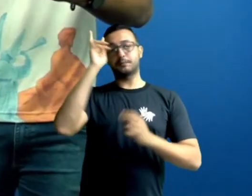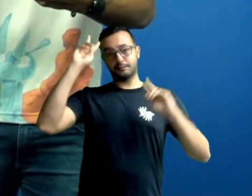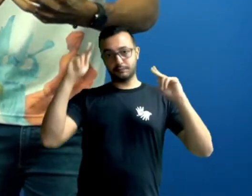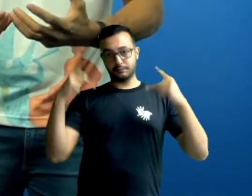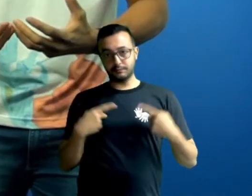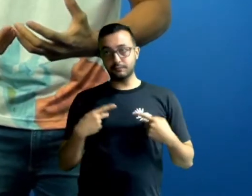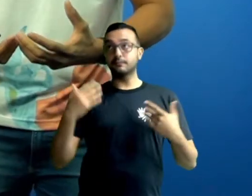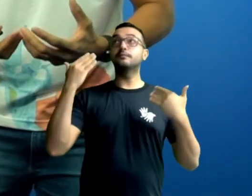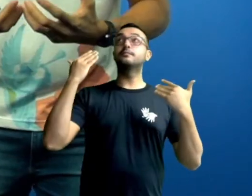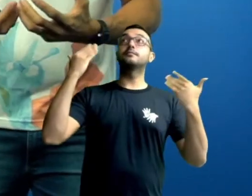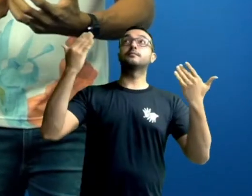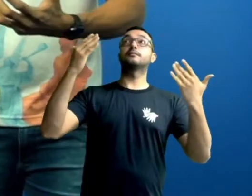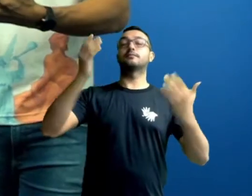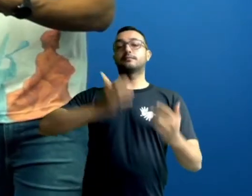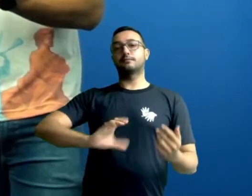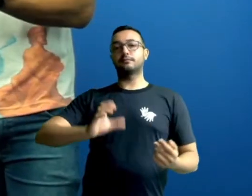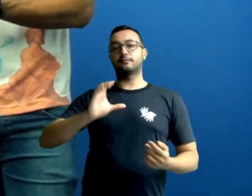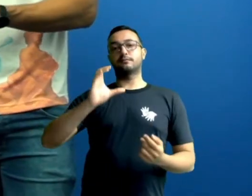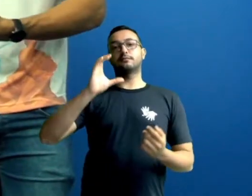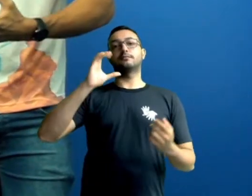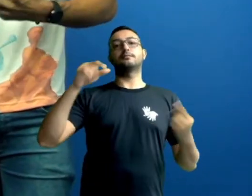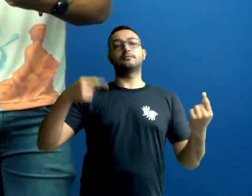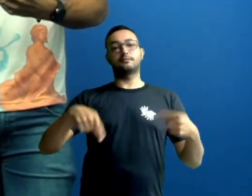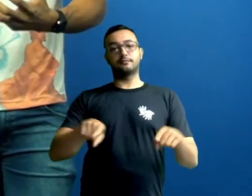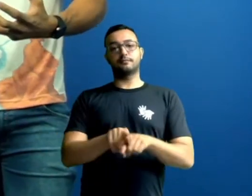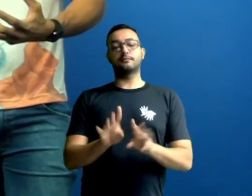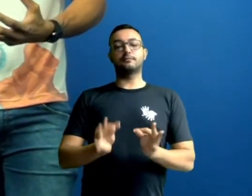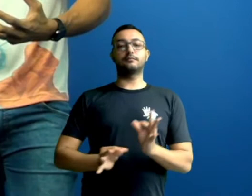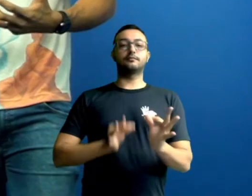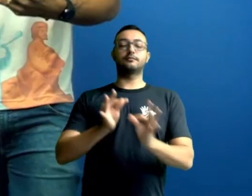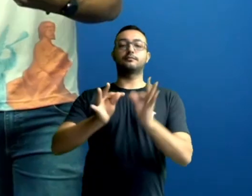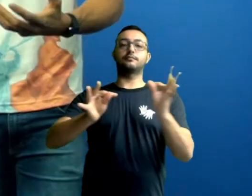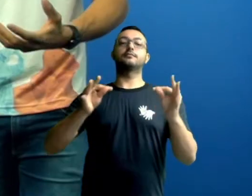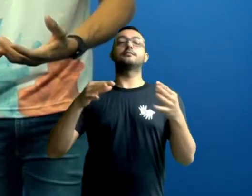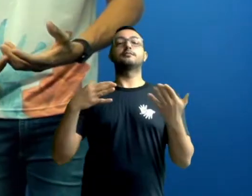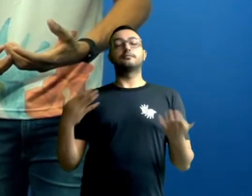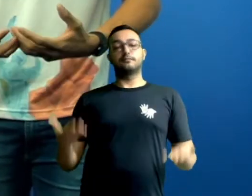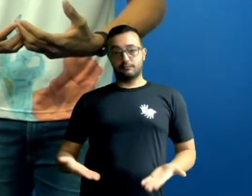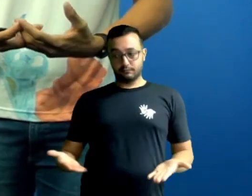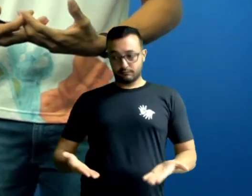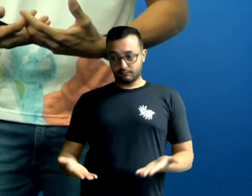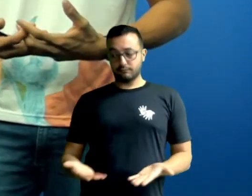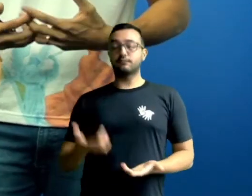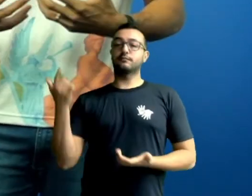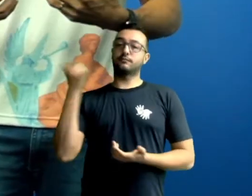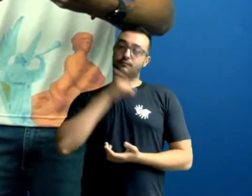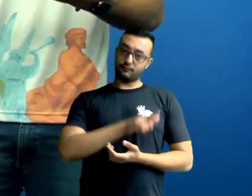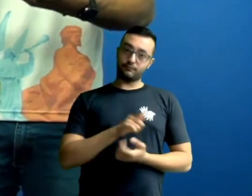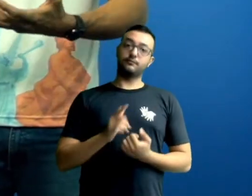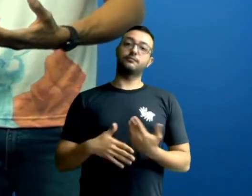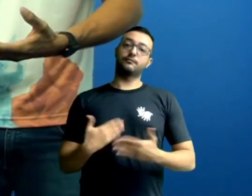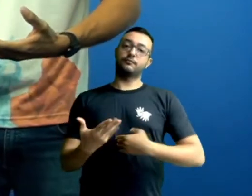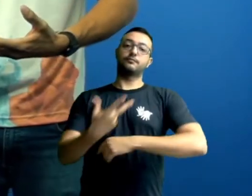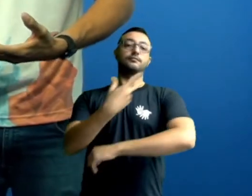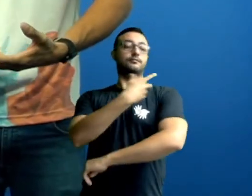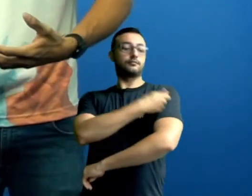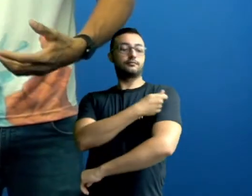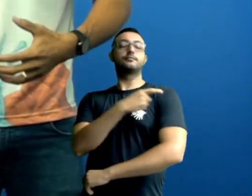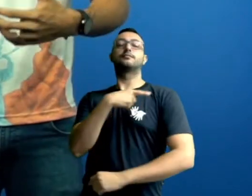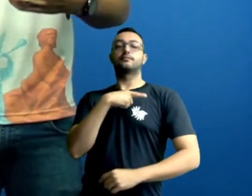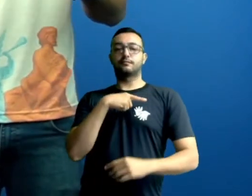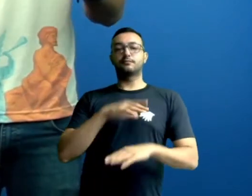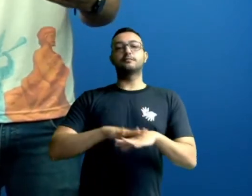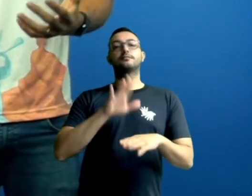à ciência associada com a tecnologia, a biotecnologia, nós hoje já conseguimos desenvolver uma vacina que vem